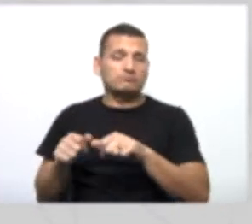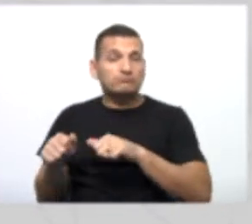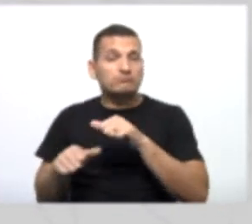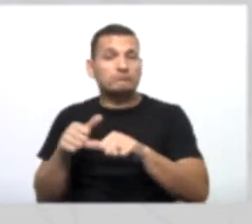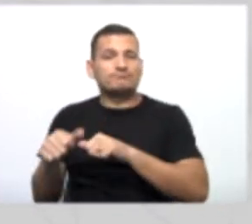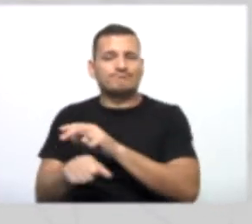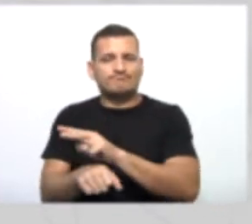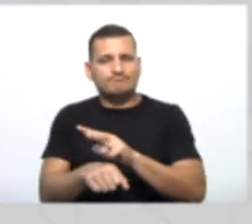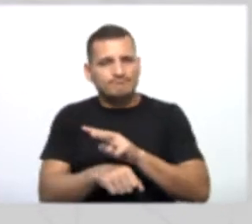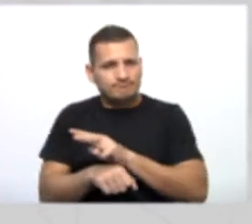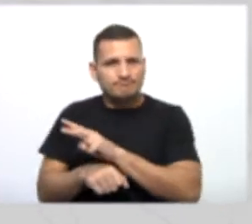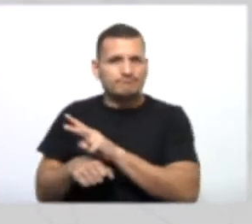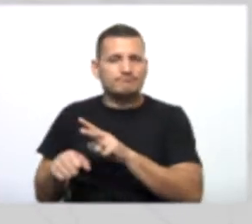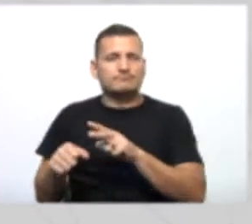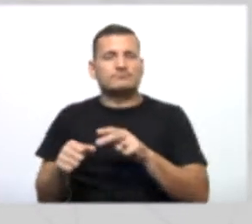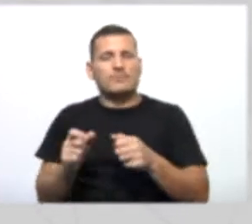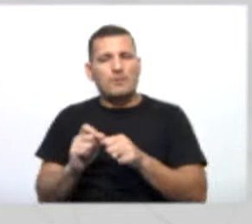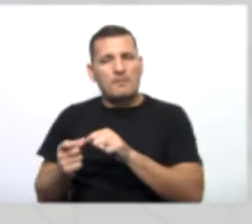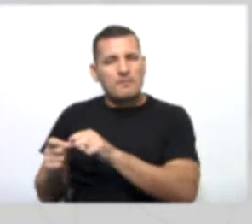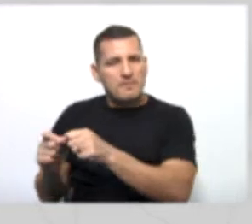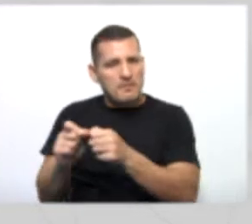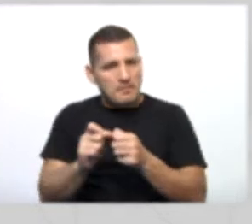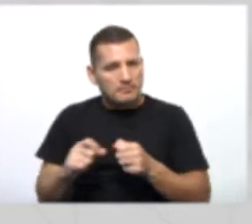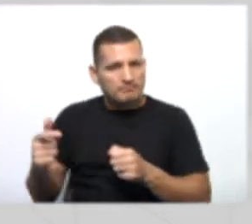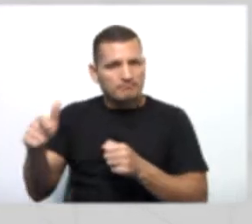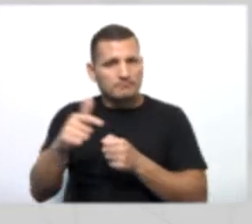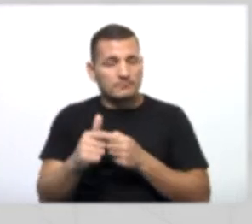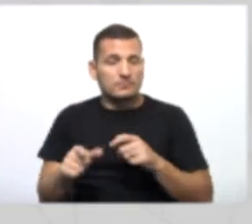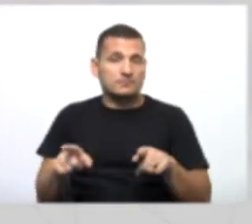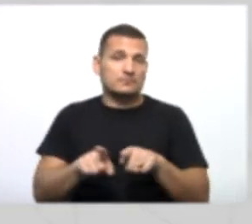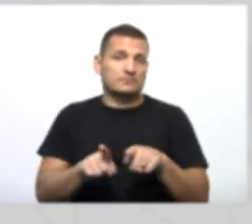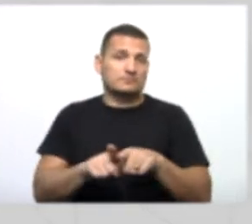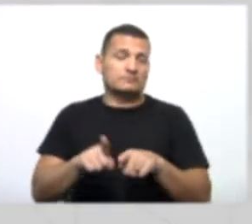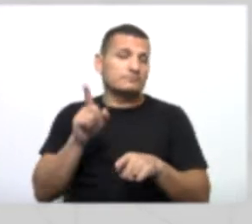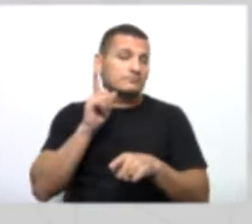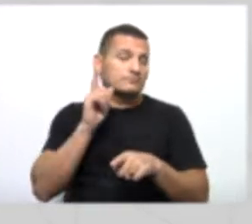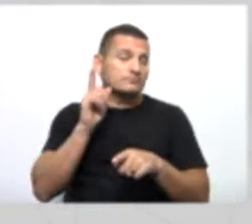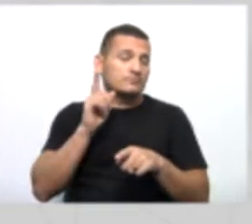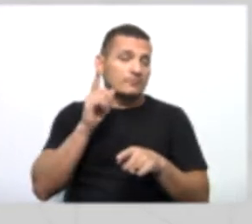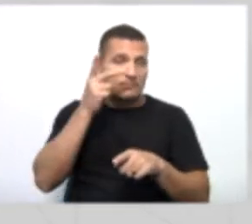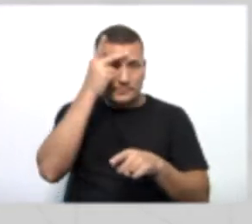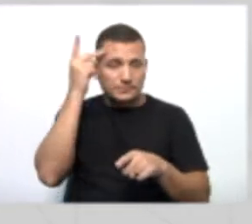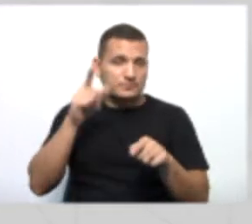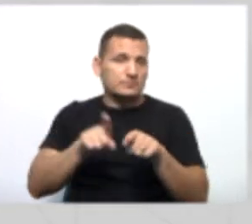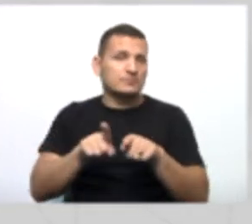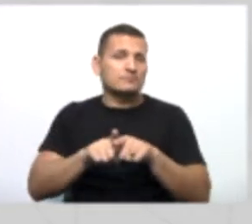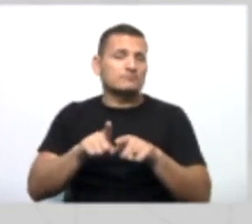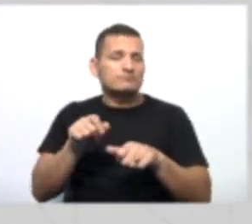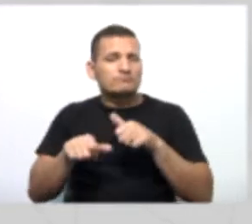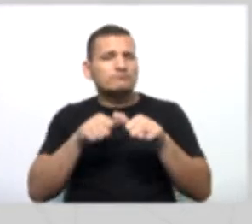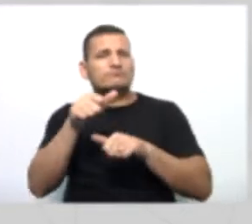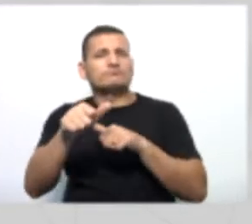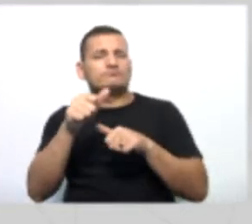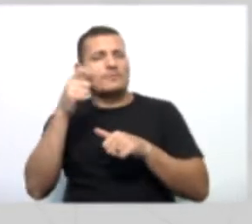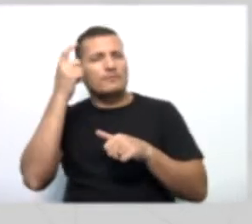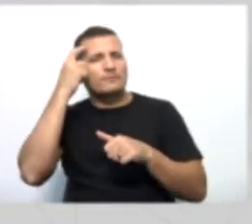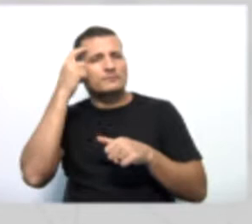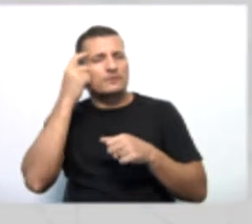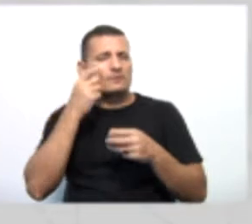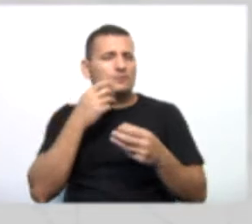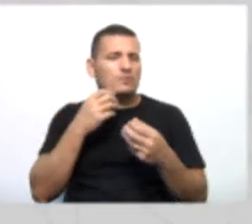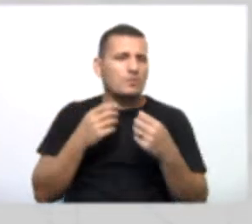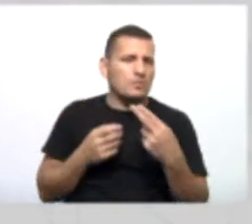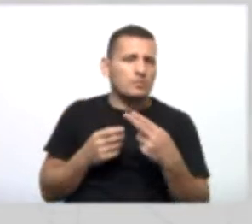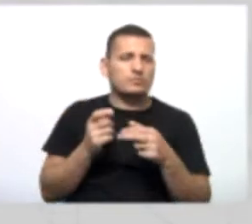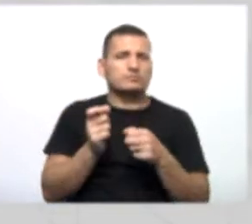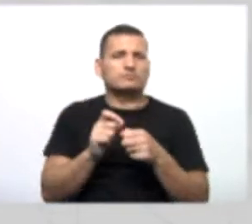Mais ainda, em tentar desenvolver nas pessoas uma nova forma de pensar e agir, tá certo? Que se